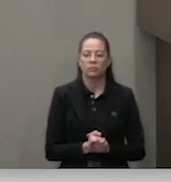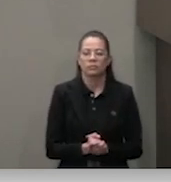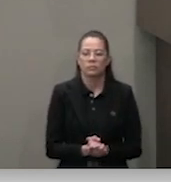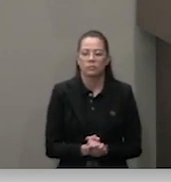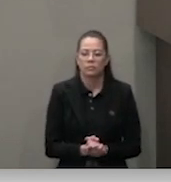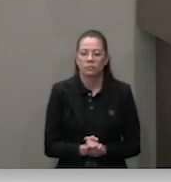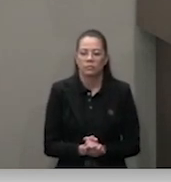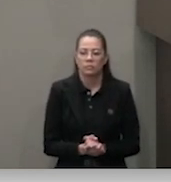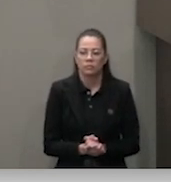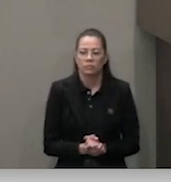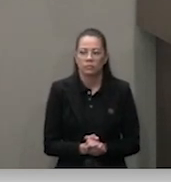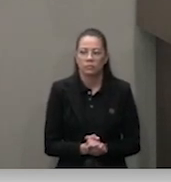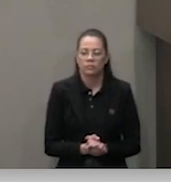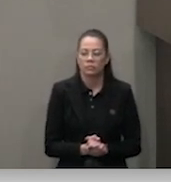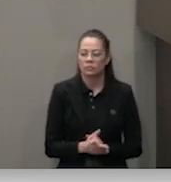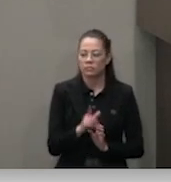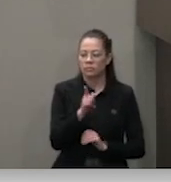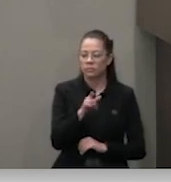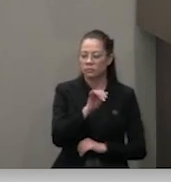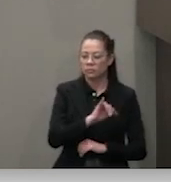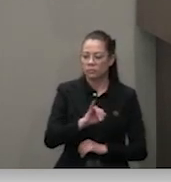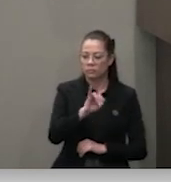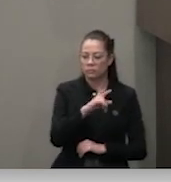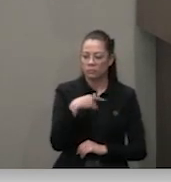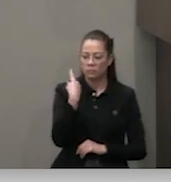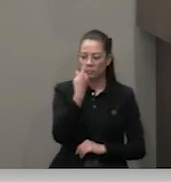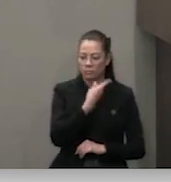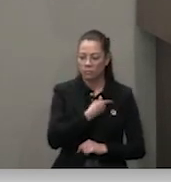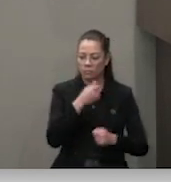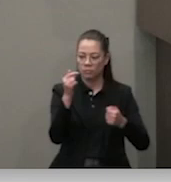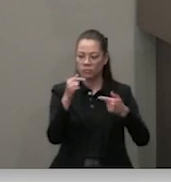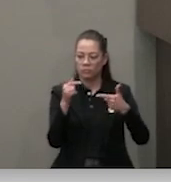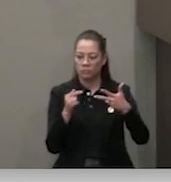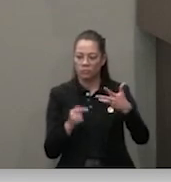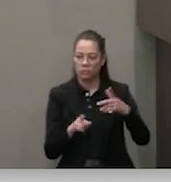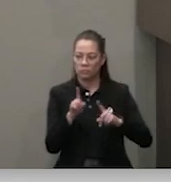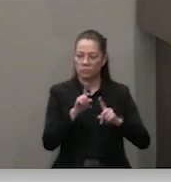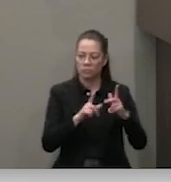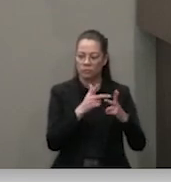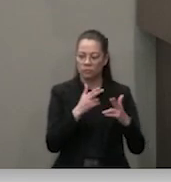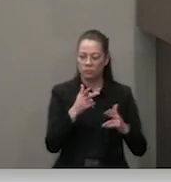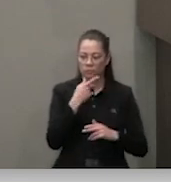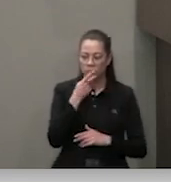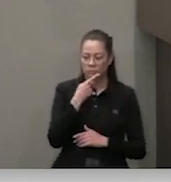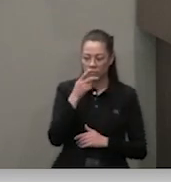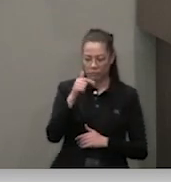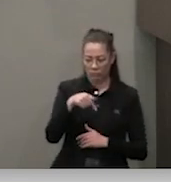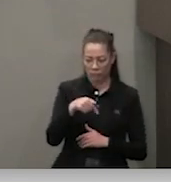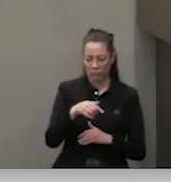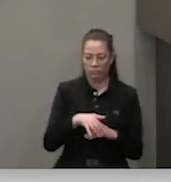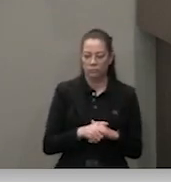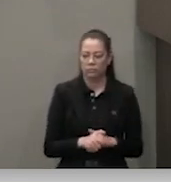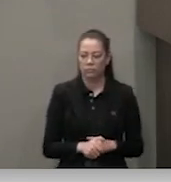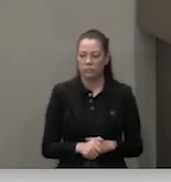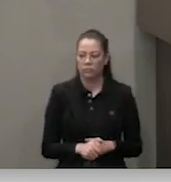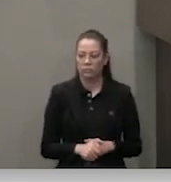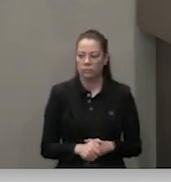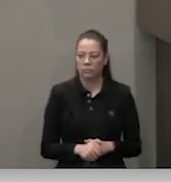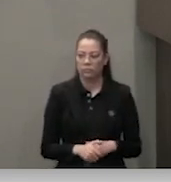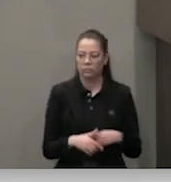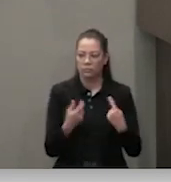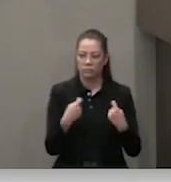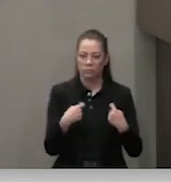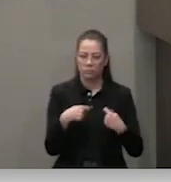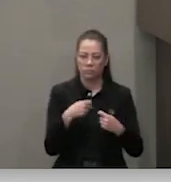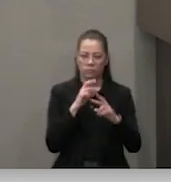colegas é bem importante que a gente pontue algumas coisas que são ditas aqui e que merecem